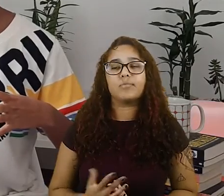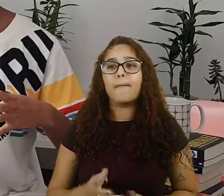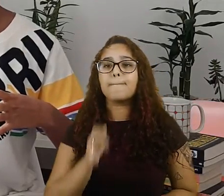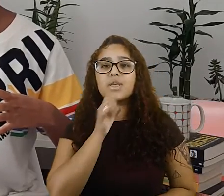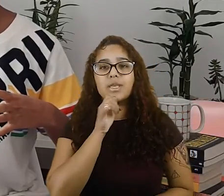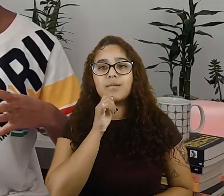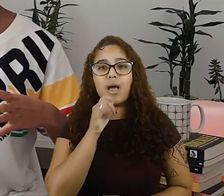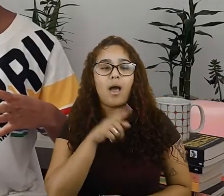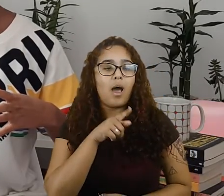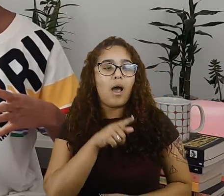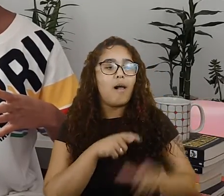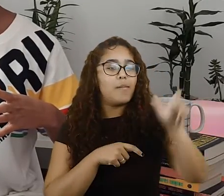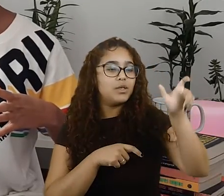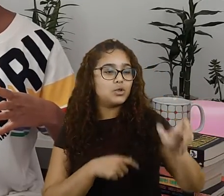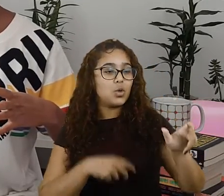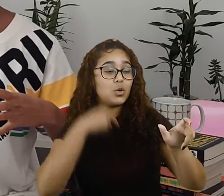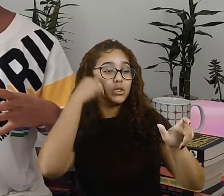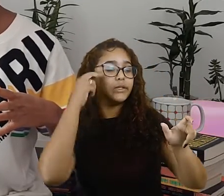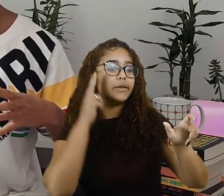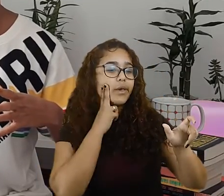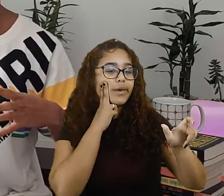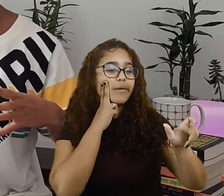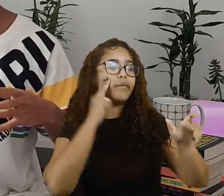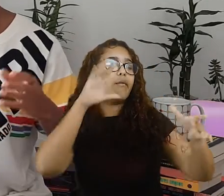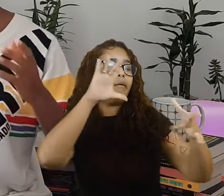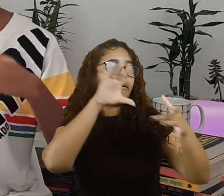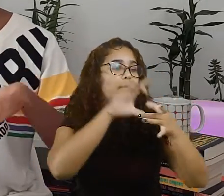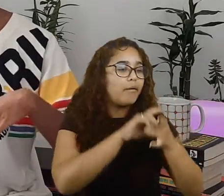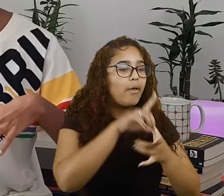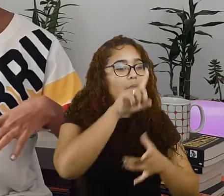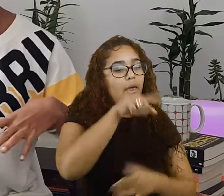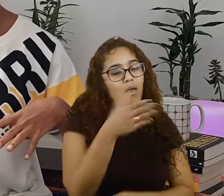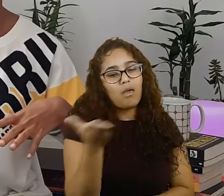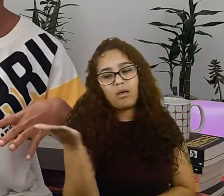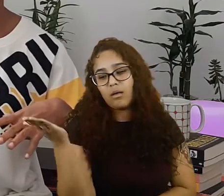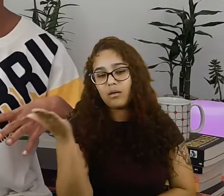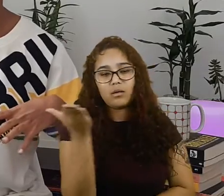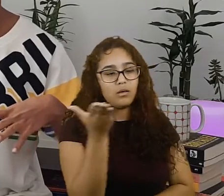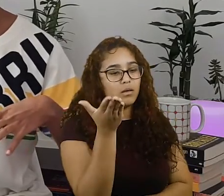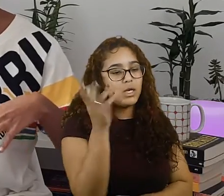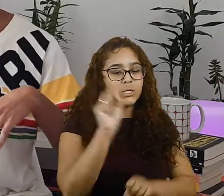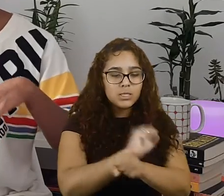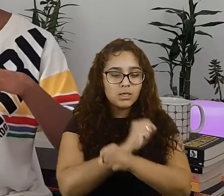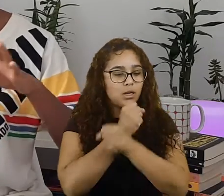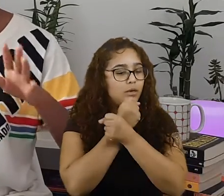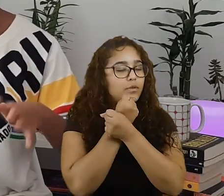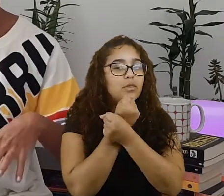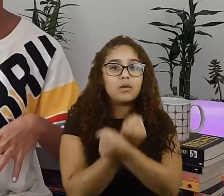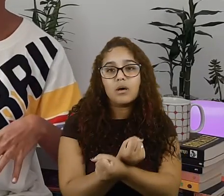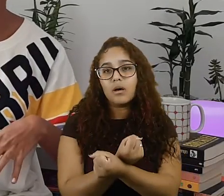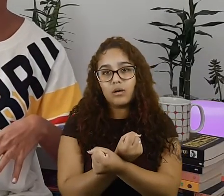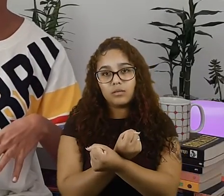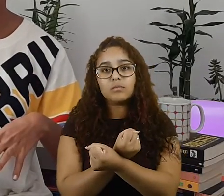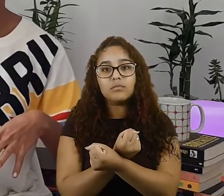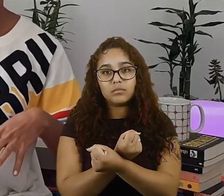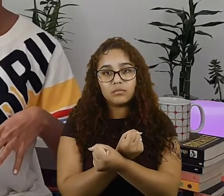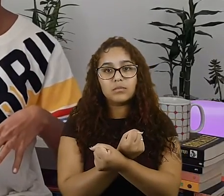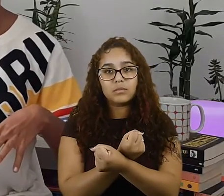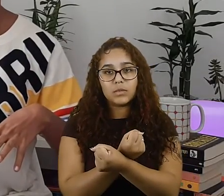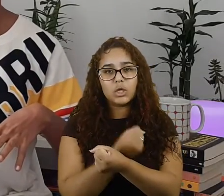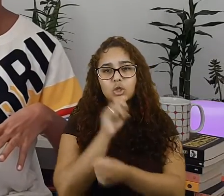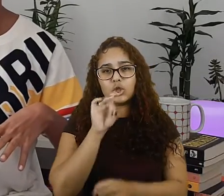naquela concepção de que pessoas negras estão atreladas à servidão, à escravidão,